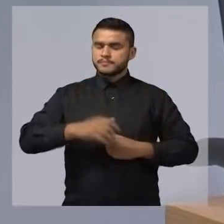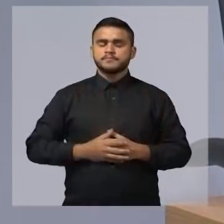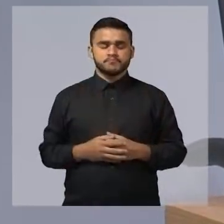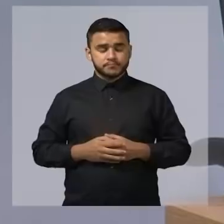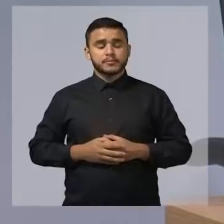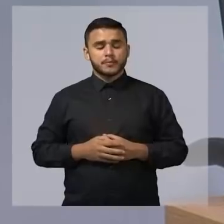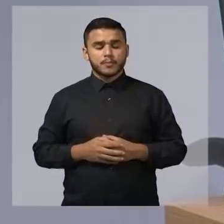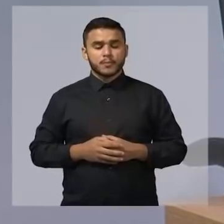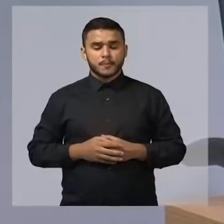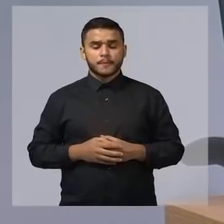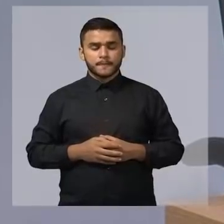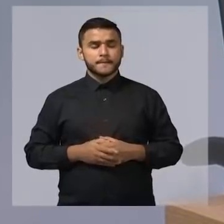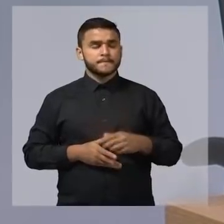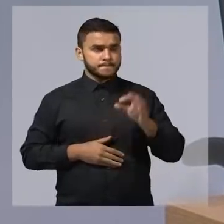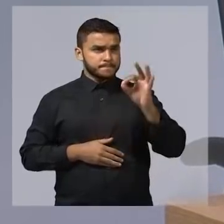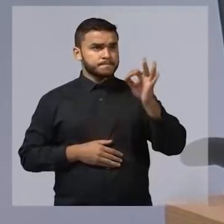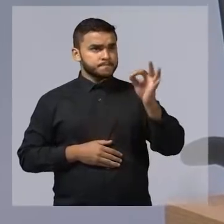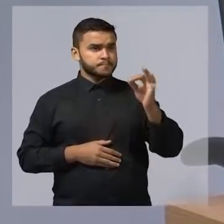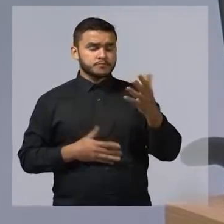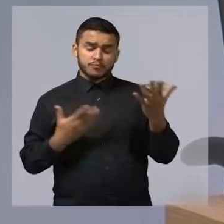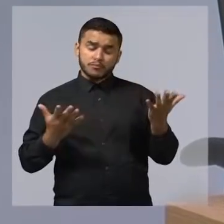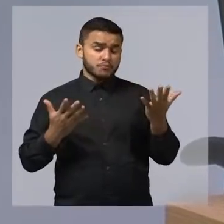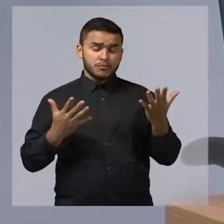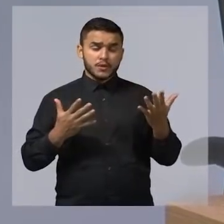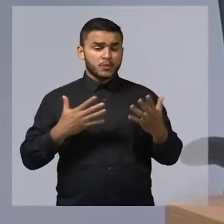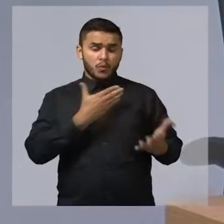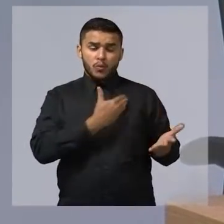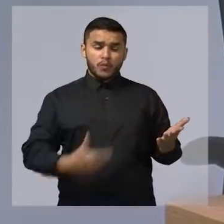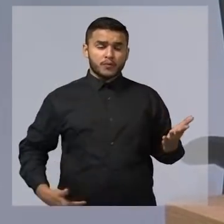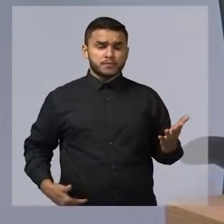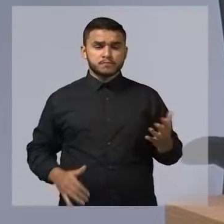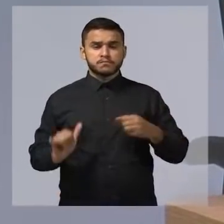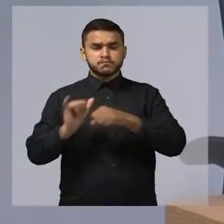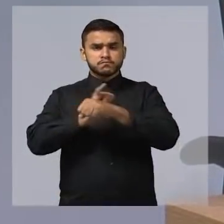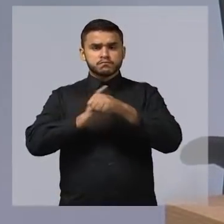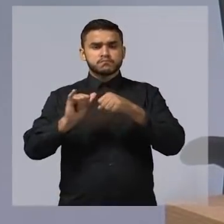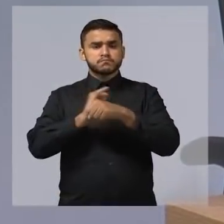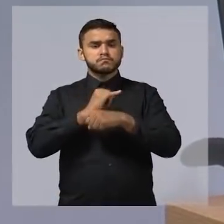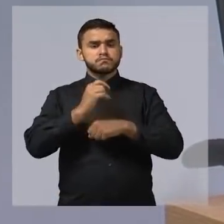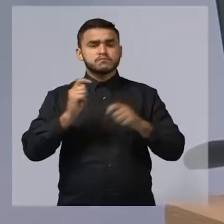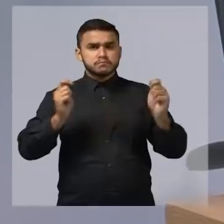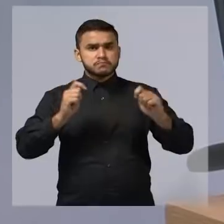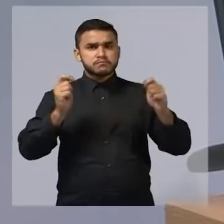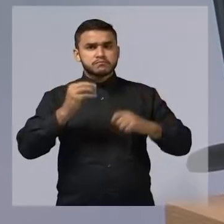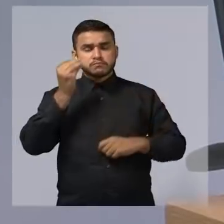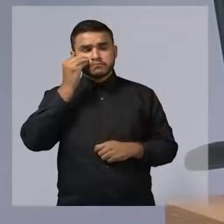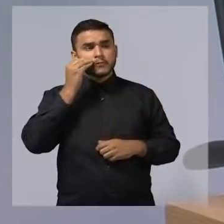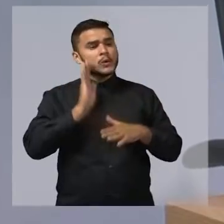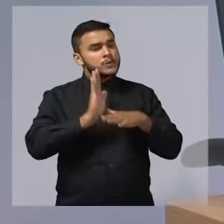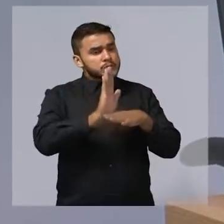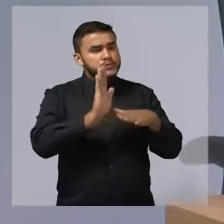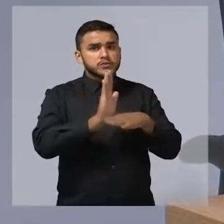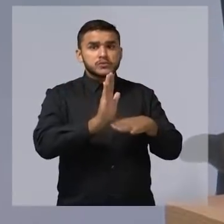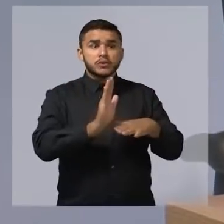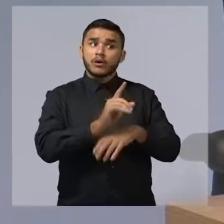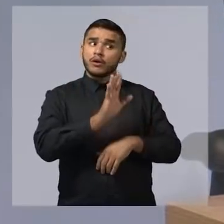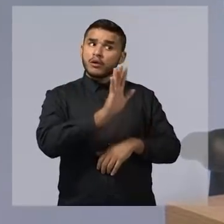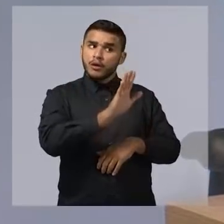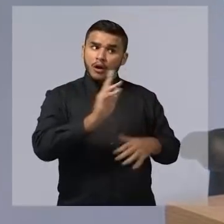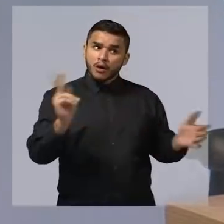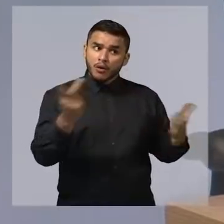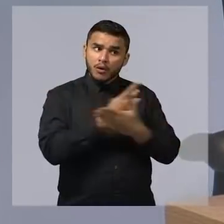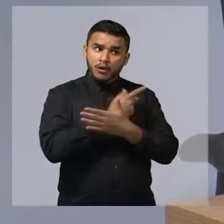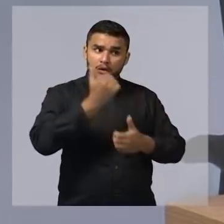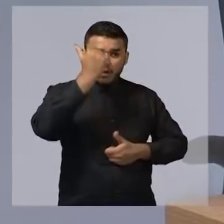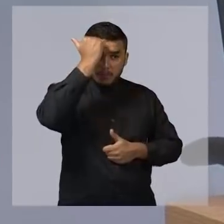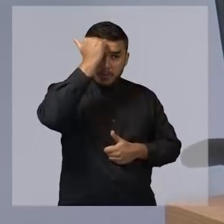governador, está fazendo o papel dele, procurando dar a segunda oportunidade. E mais, procurando dar condições